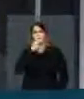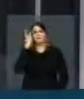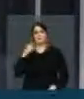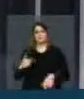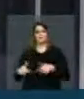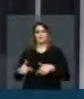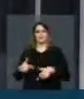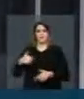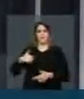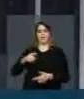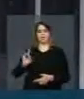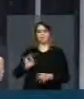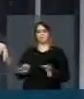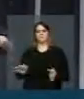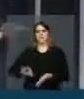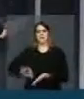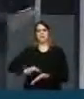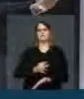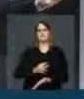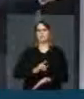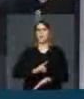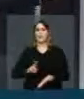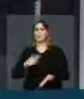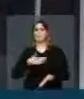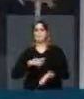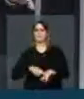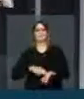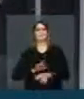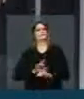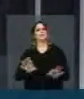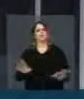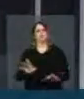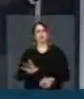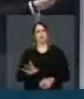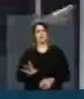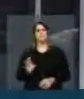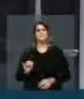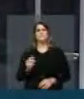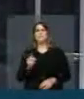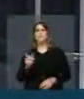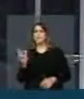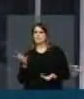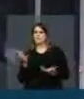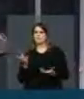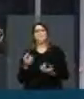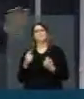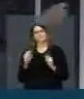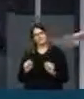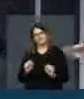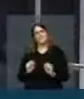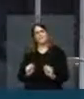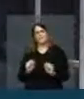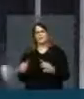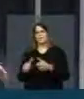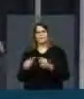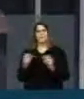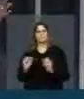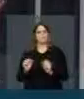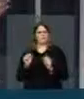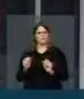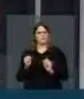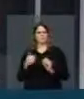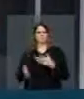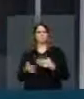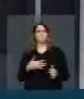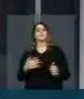assinado por mim, e se tiver que abrir mão de autoria, para que o conjunto todo seja autor, também estou disposto. O